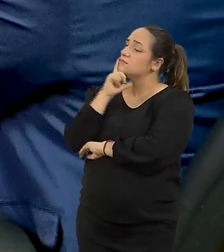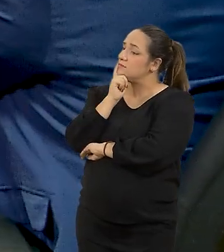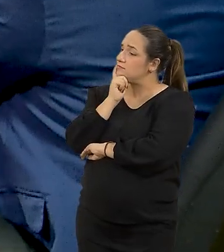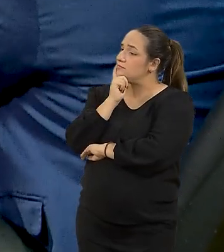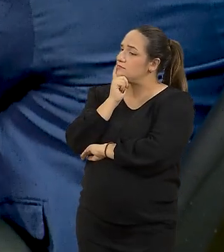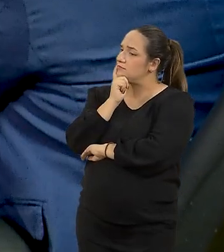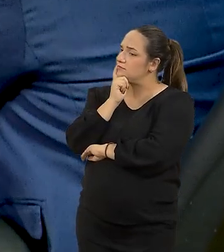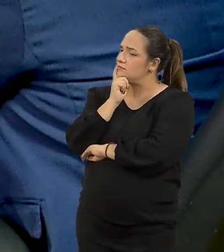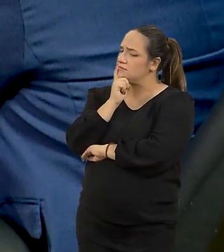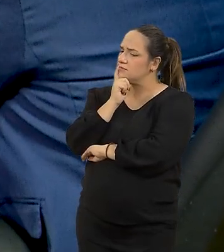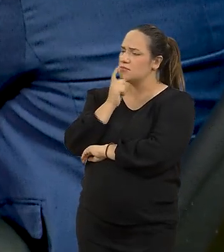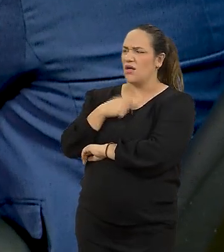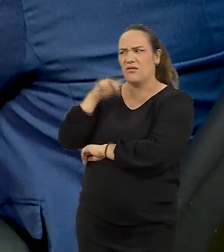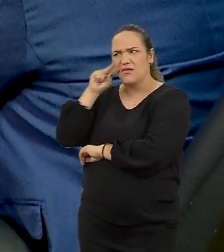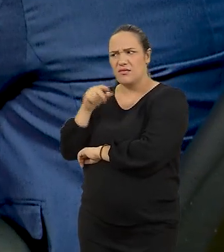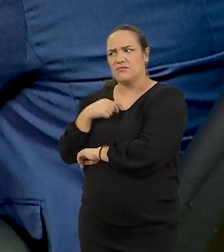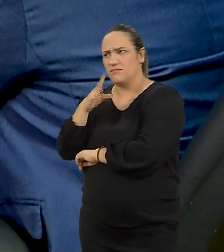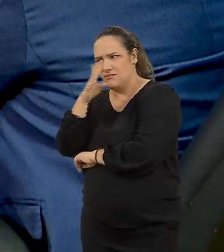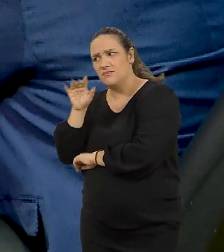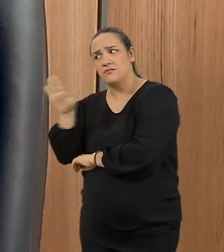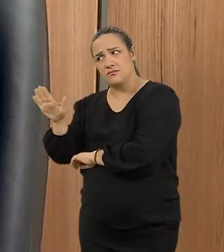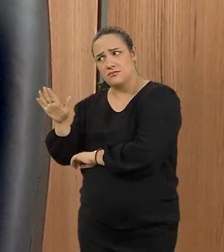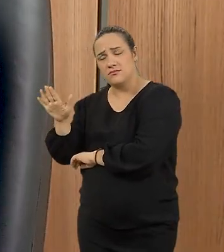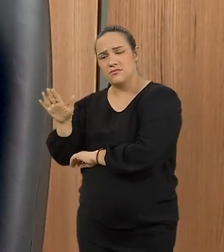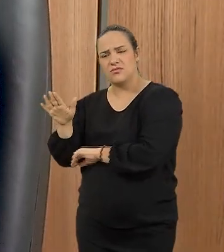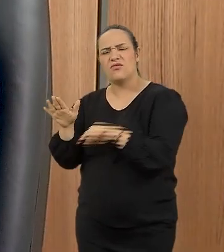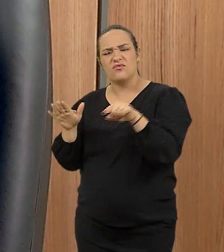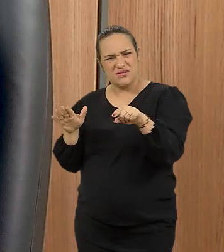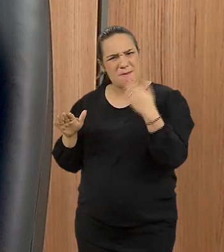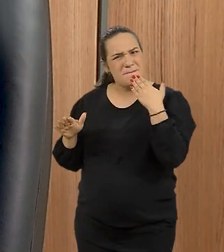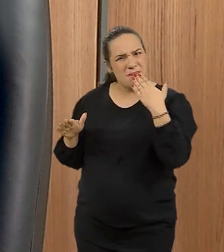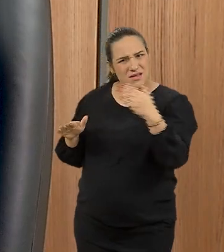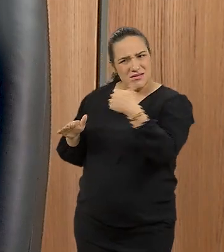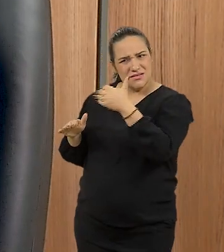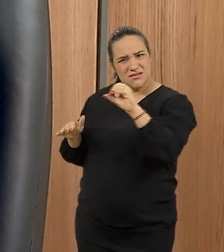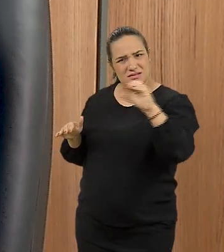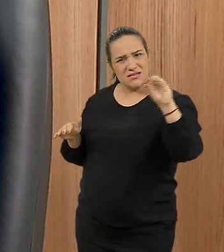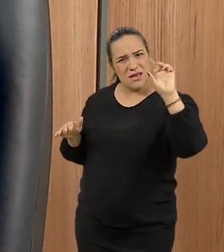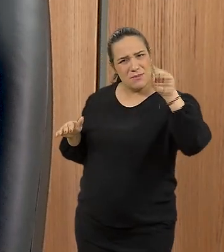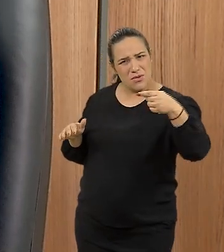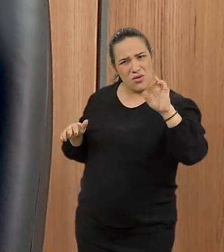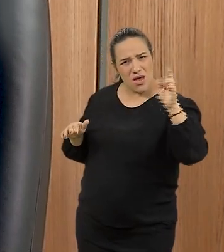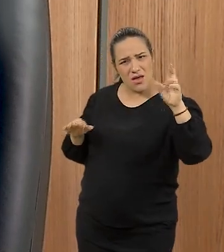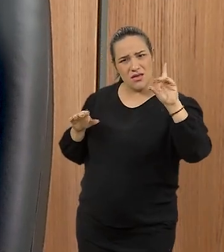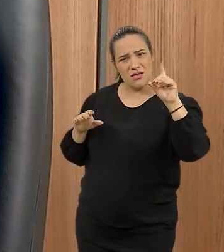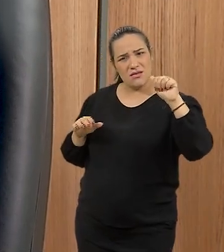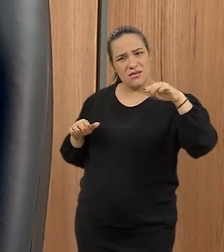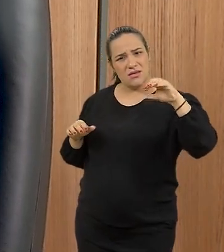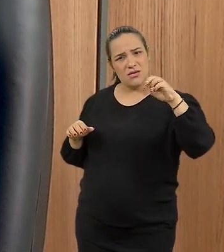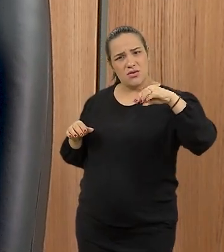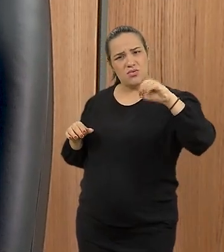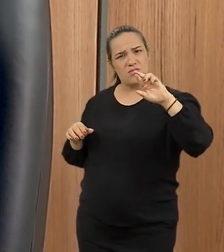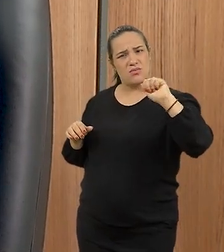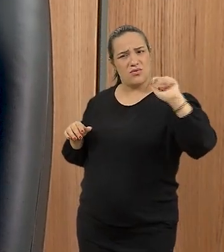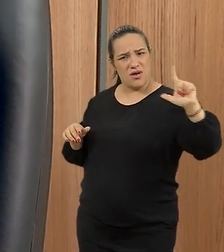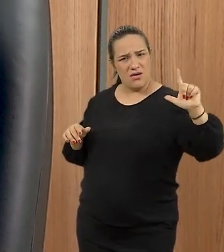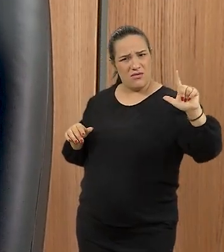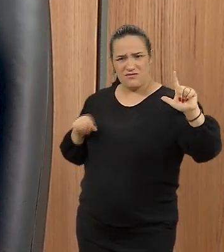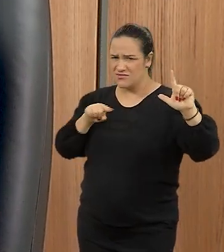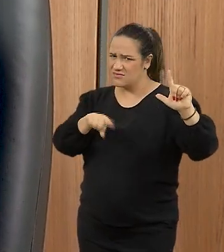PEC e naquele momento eu interferi. E eu disse para a parte, o senhor está pedindo R$100 mil de dano moral e não vai